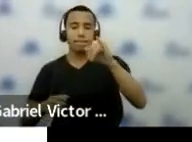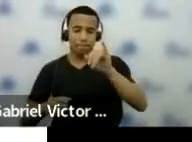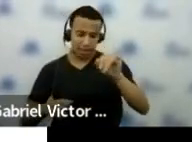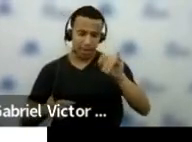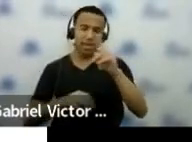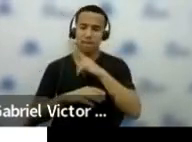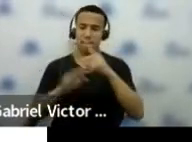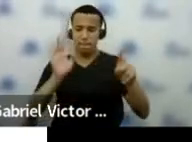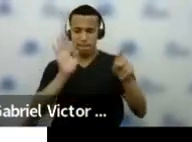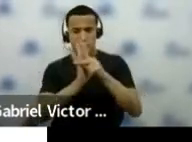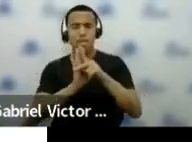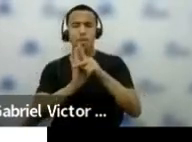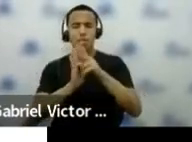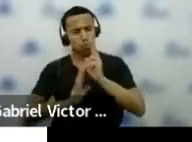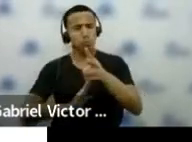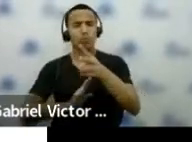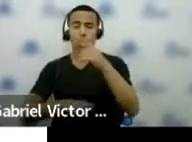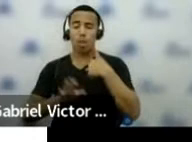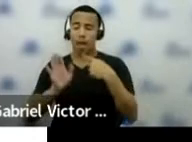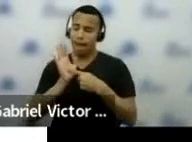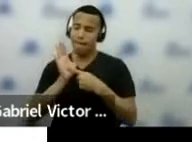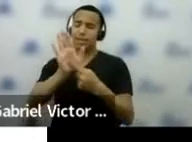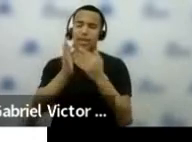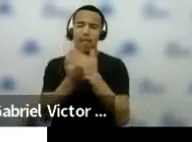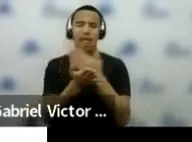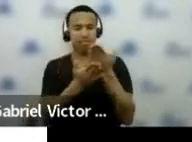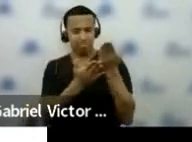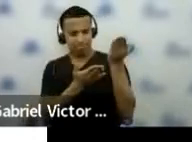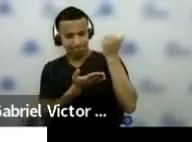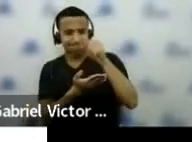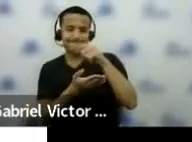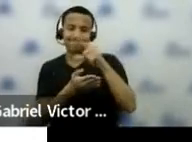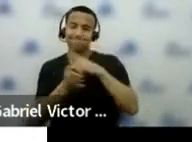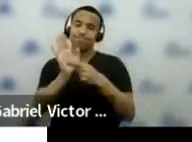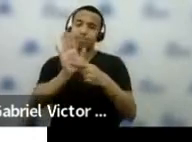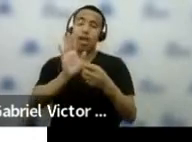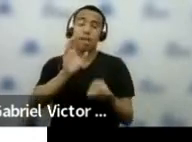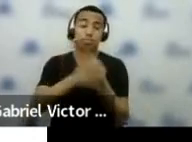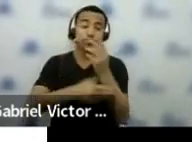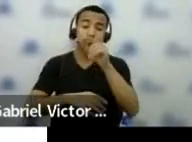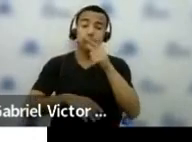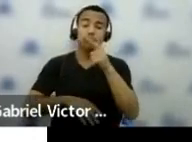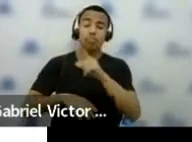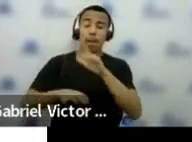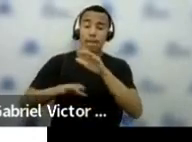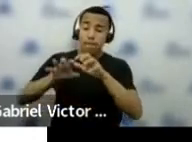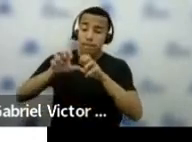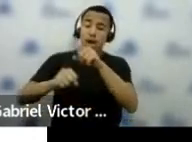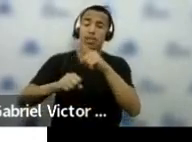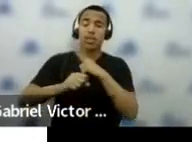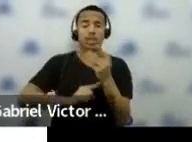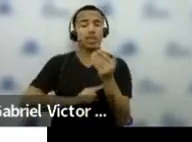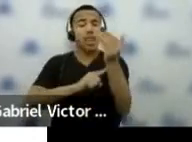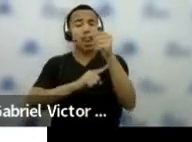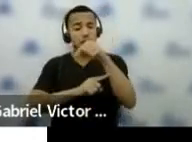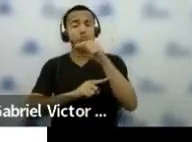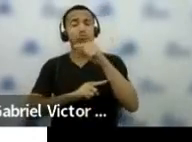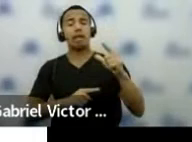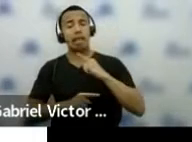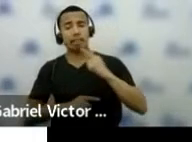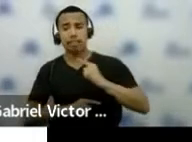por demanda, que foi o que eu apresentei inicialmente. Então, o resultado do Basic Fund é aquilo que você pegou ali, uma tecnologia que estava